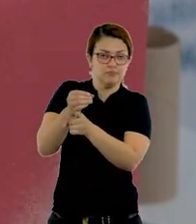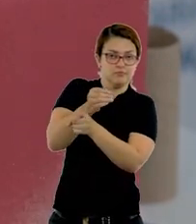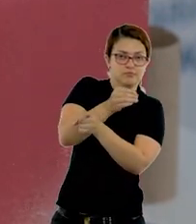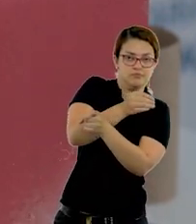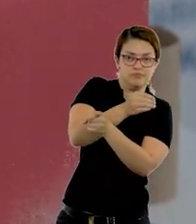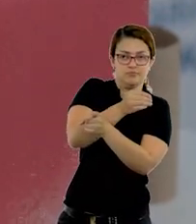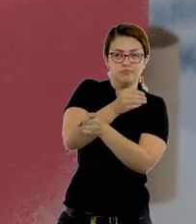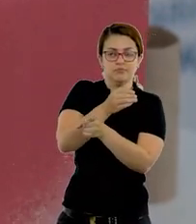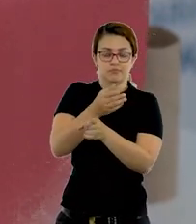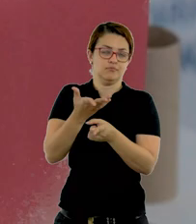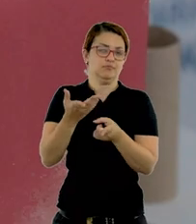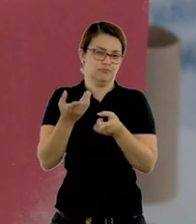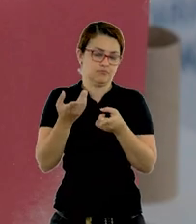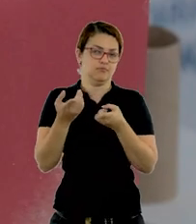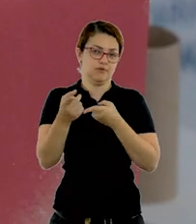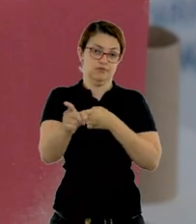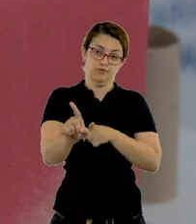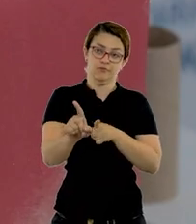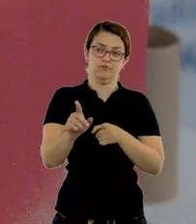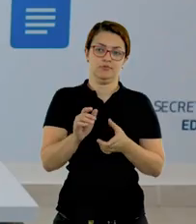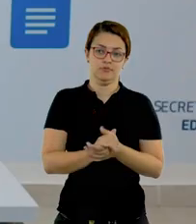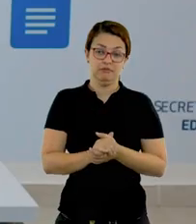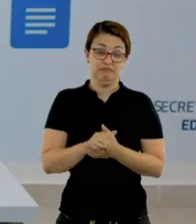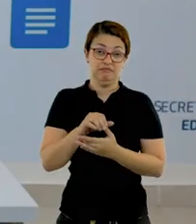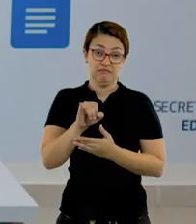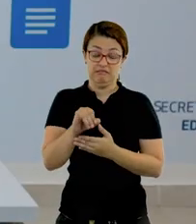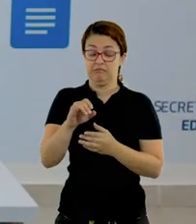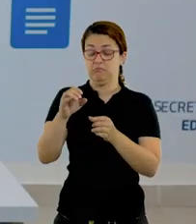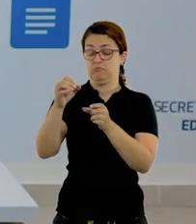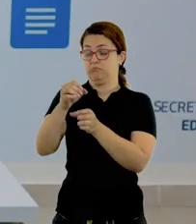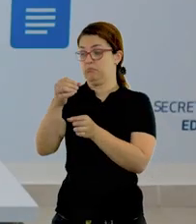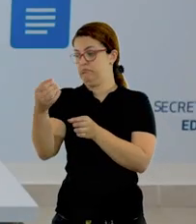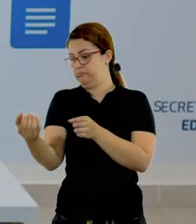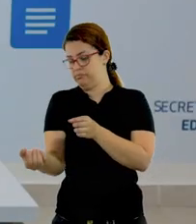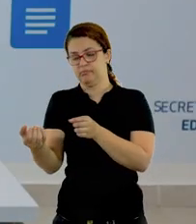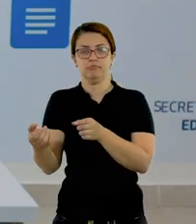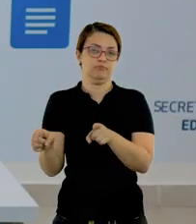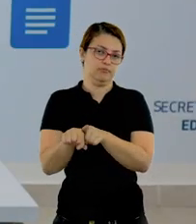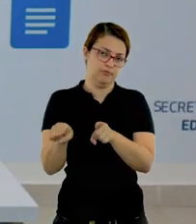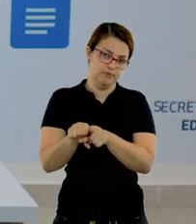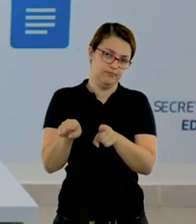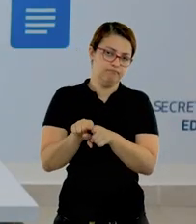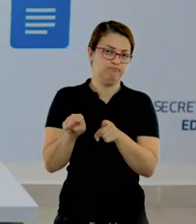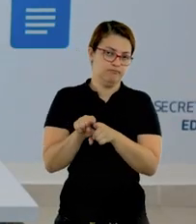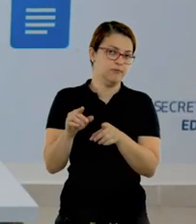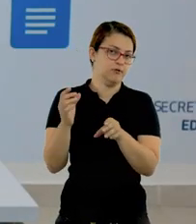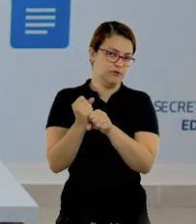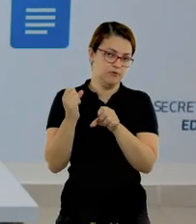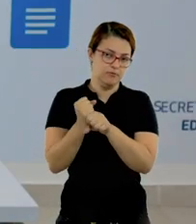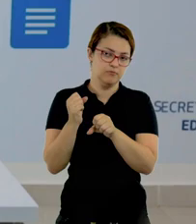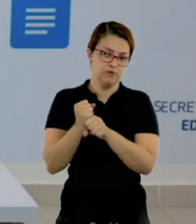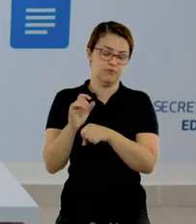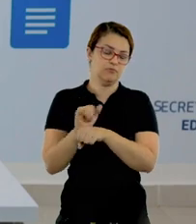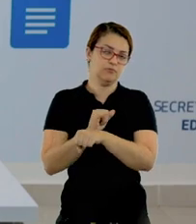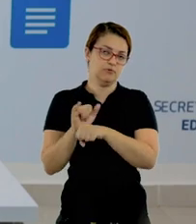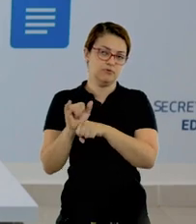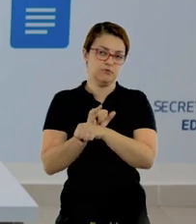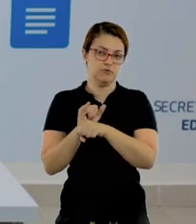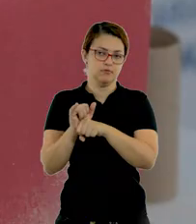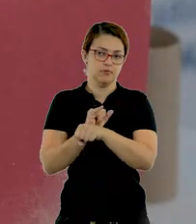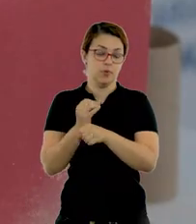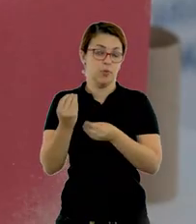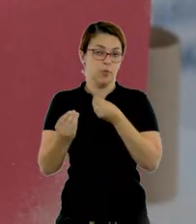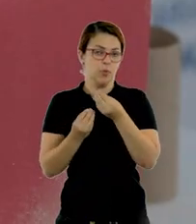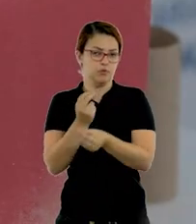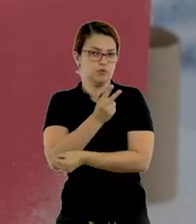mais dinâmica e também mais desafiadora para ele. Ou simplesmente ele cair da caixa. Também você pode adotar essa